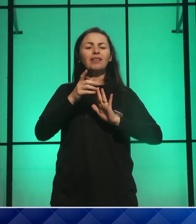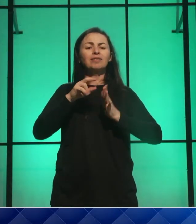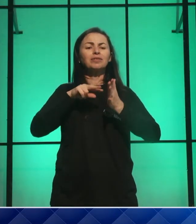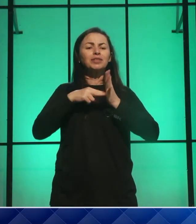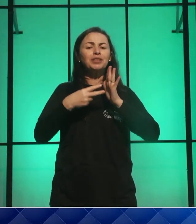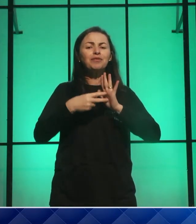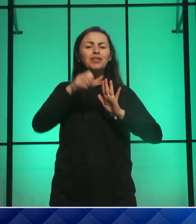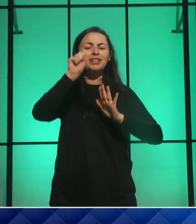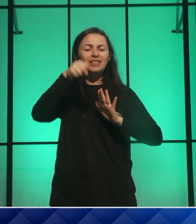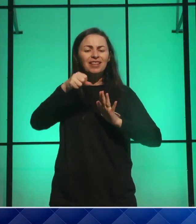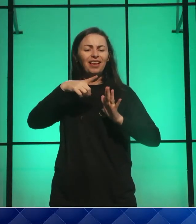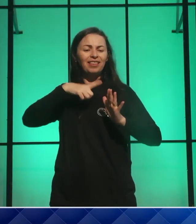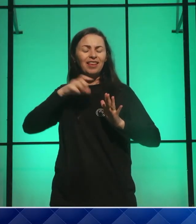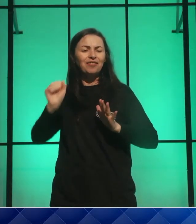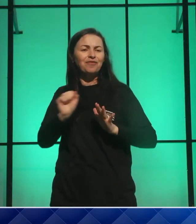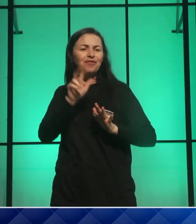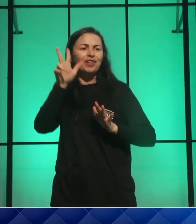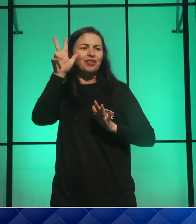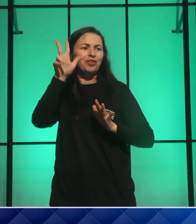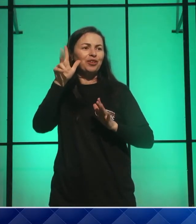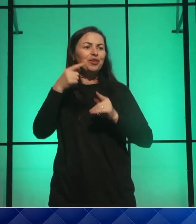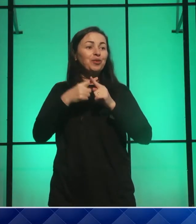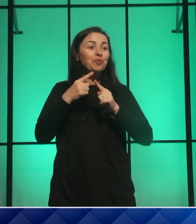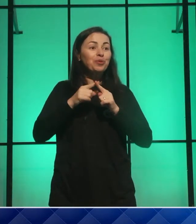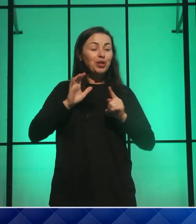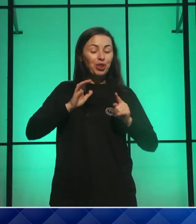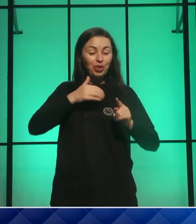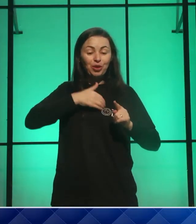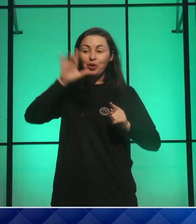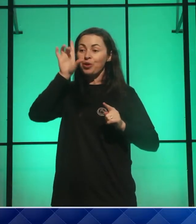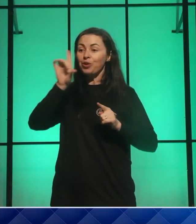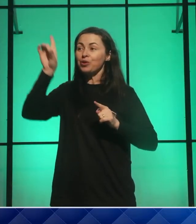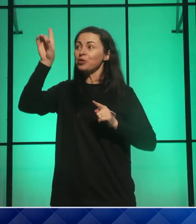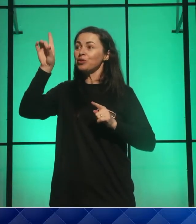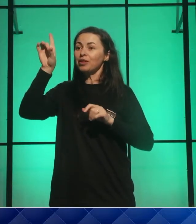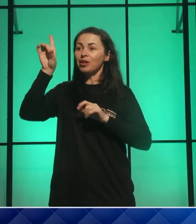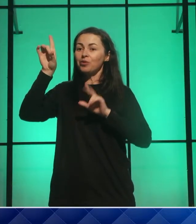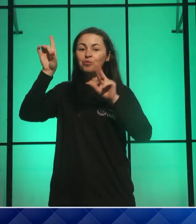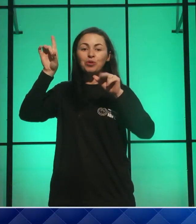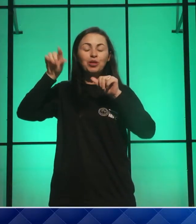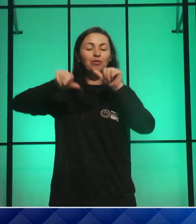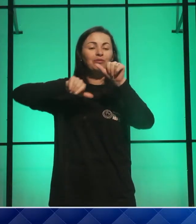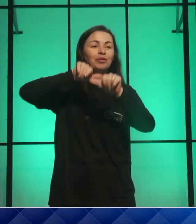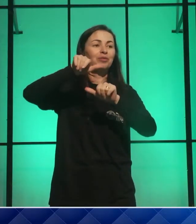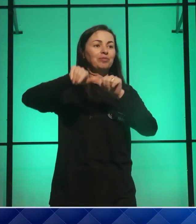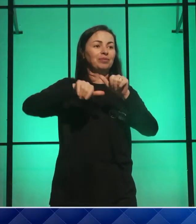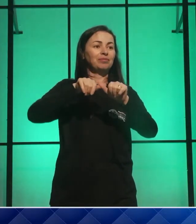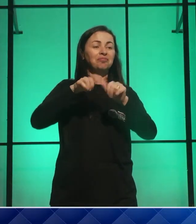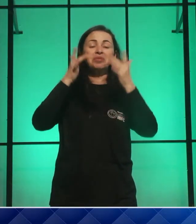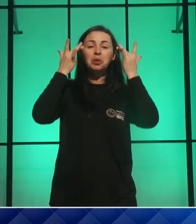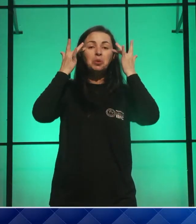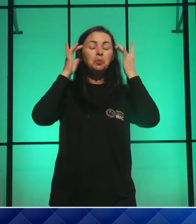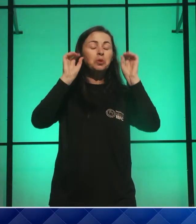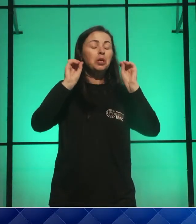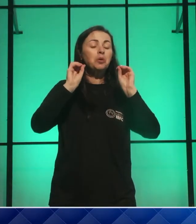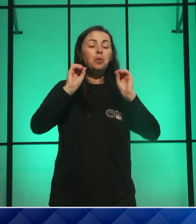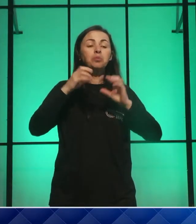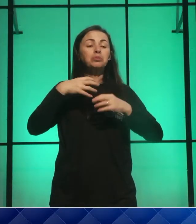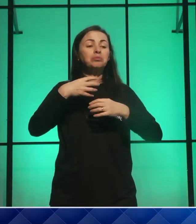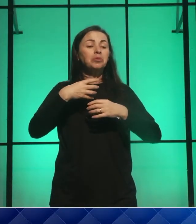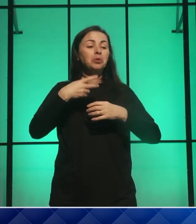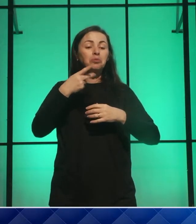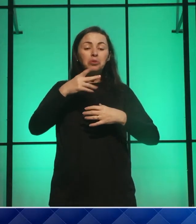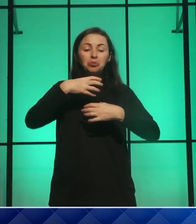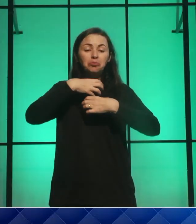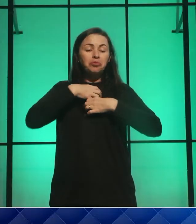vale. O nosso Deus é um Deus que não muda. Eu não sei como você está vivendo a